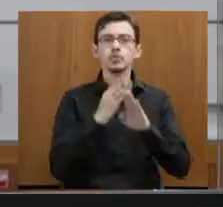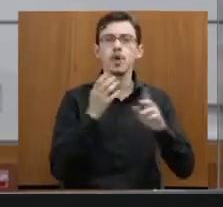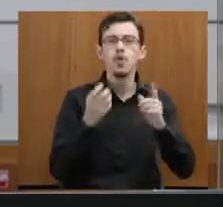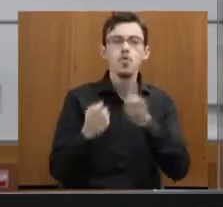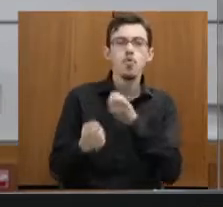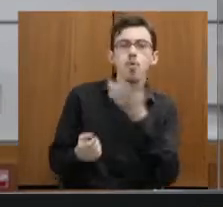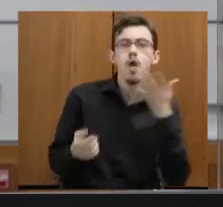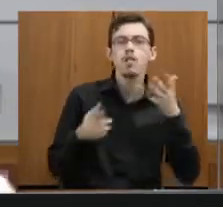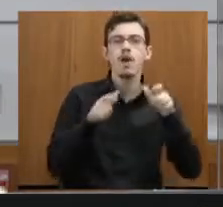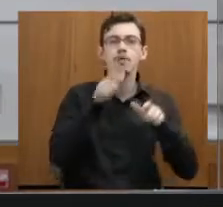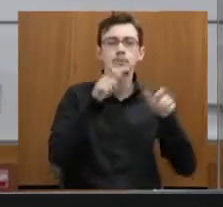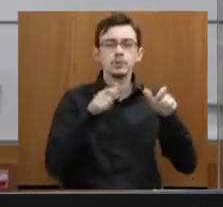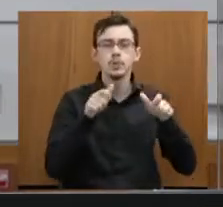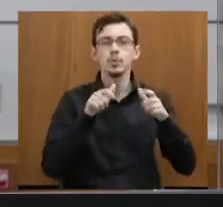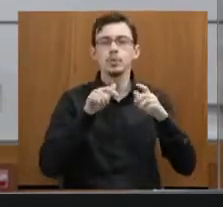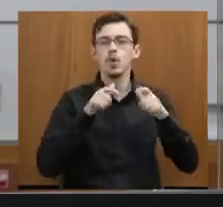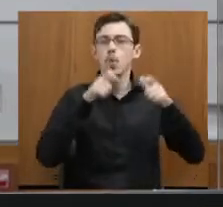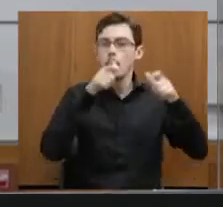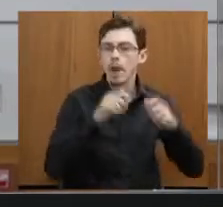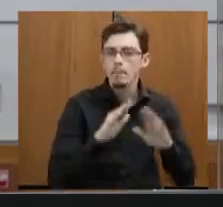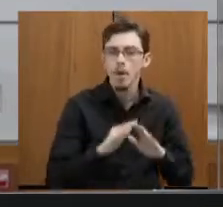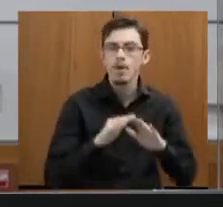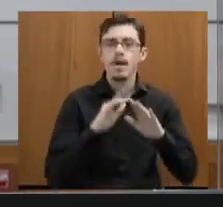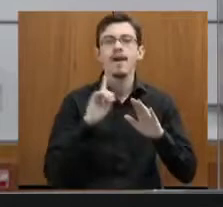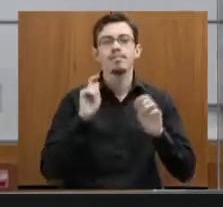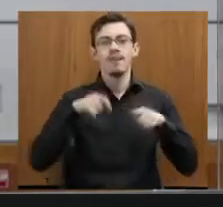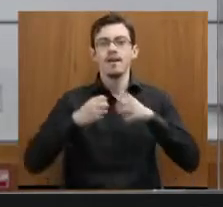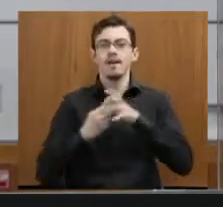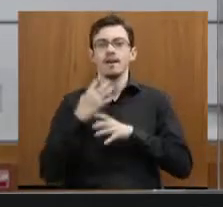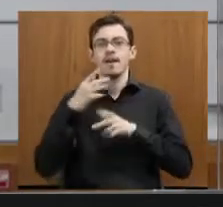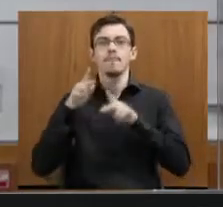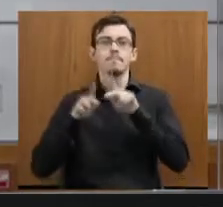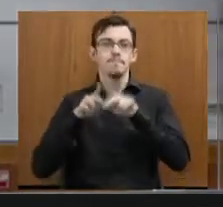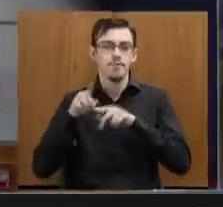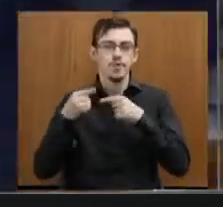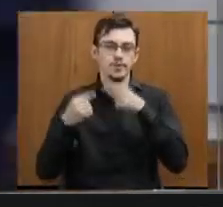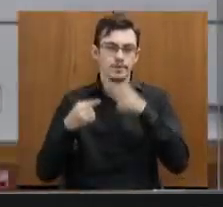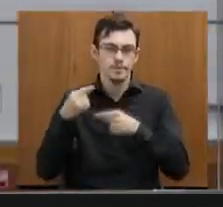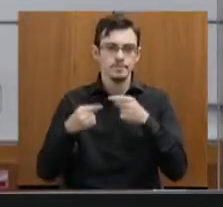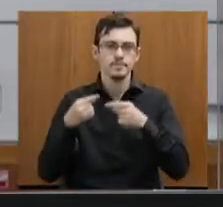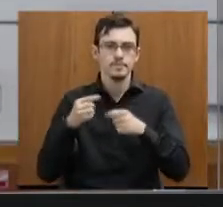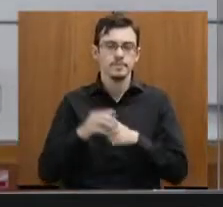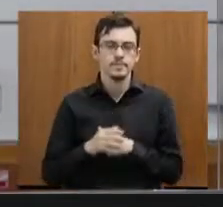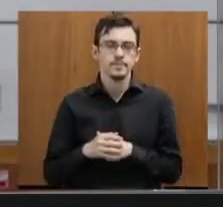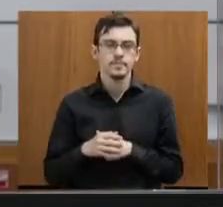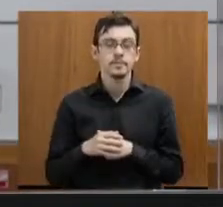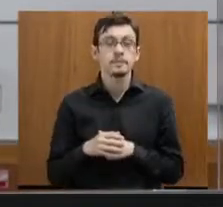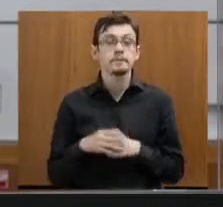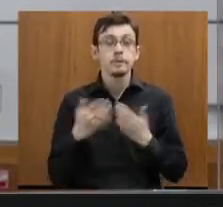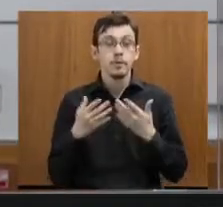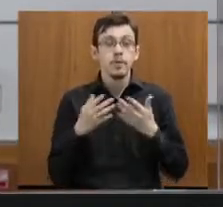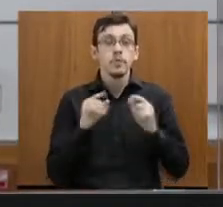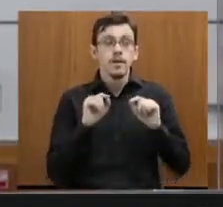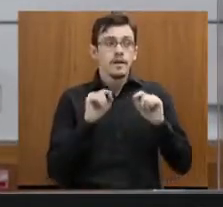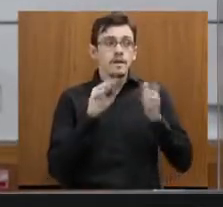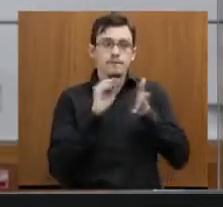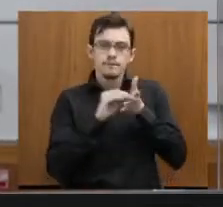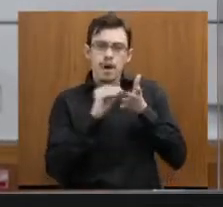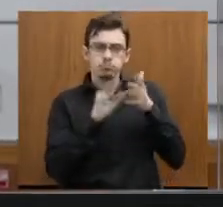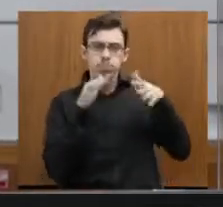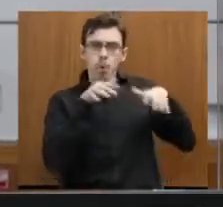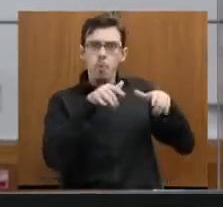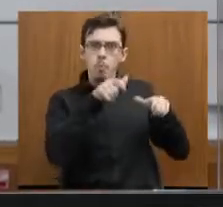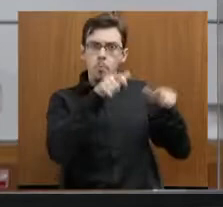em políticas públicas Oi e aí dentro dessa dessa invisibilidade né é